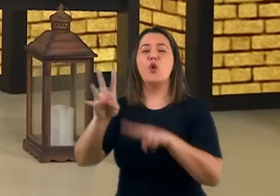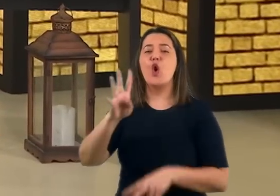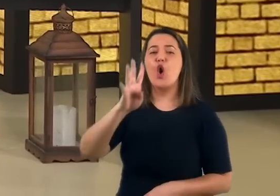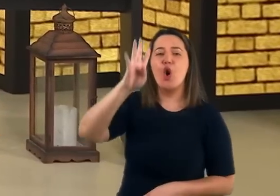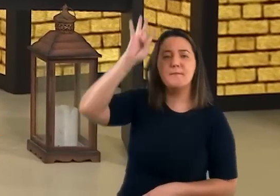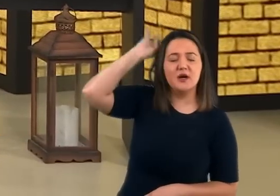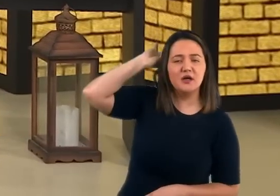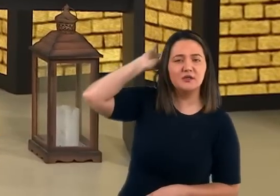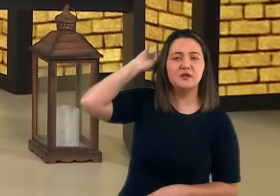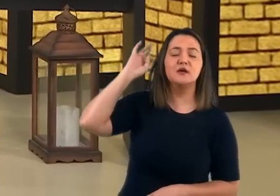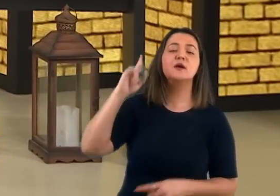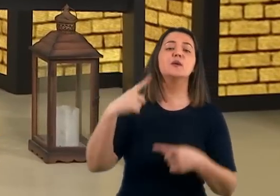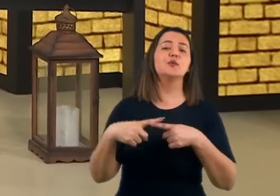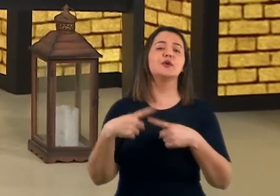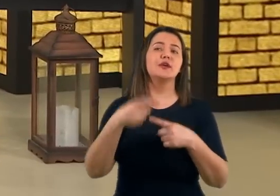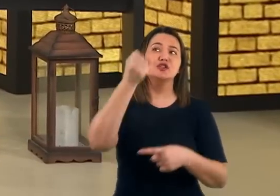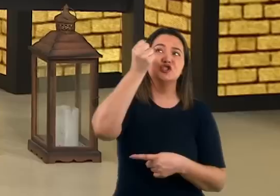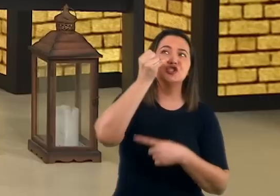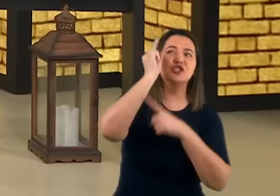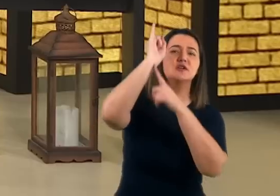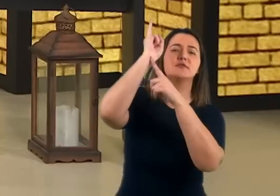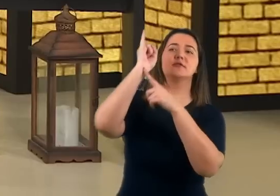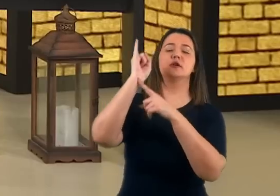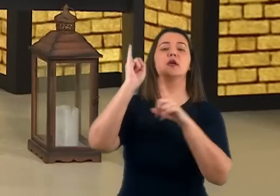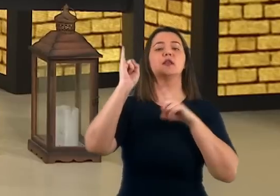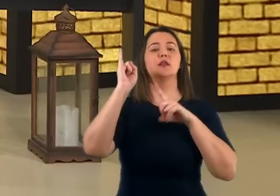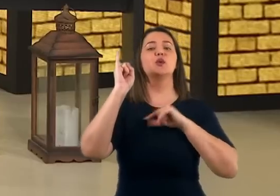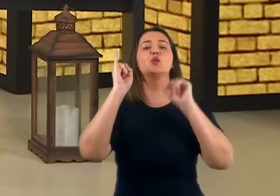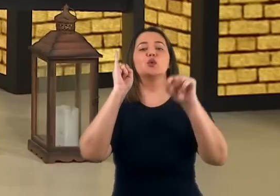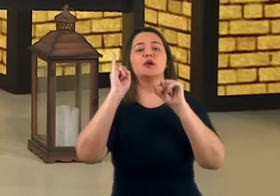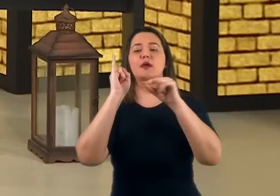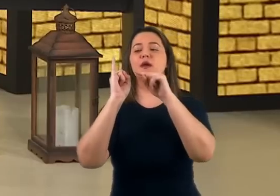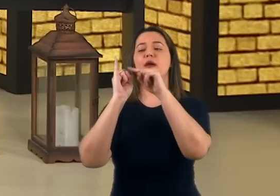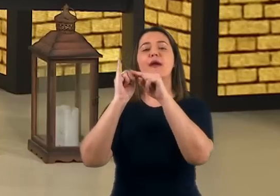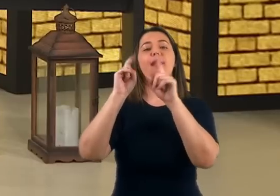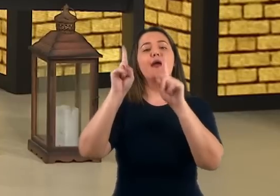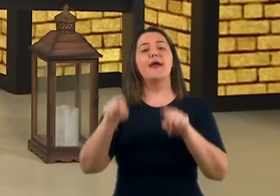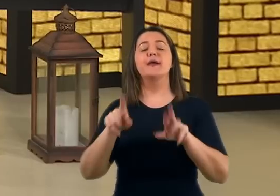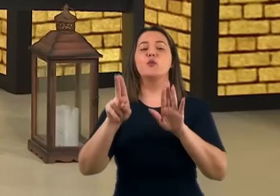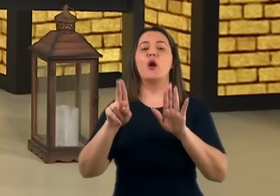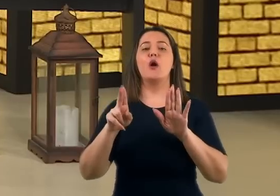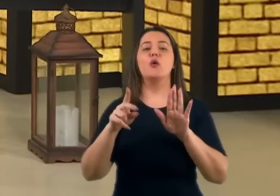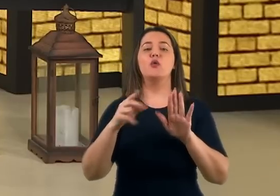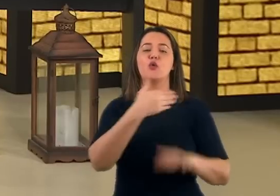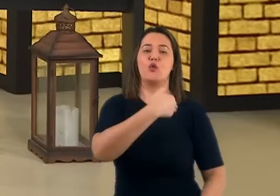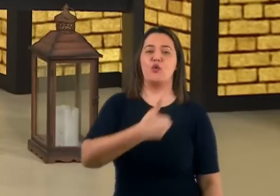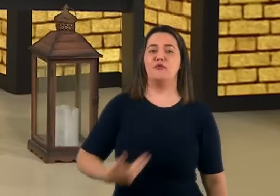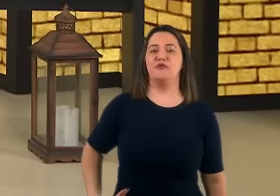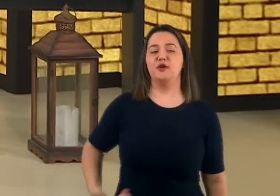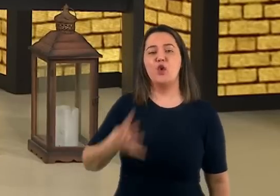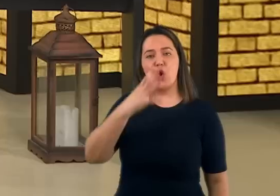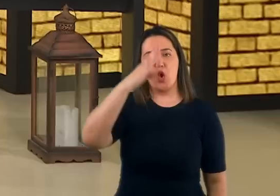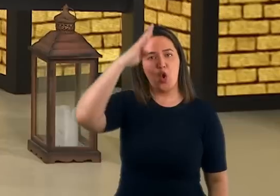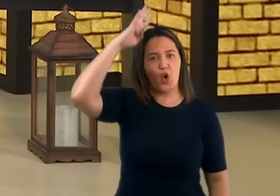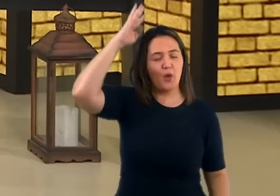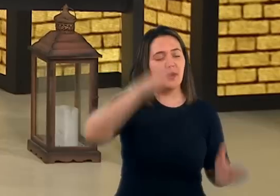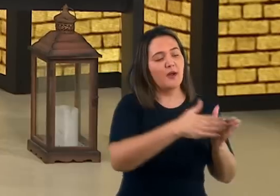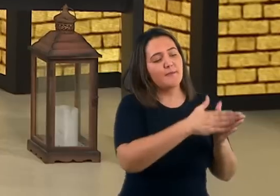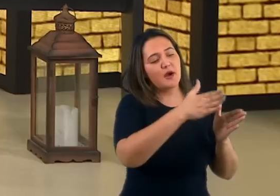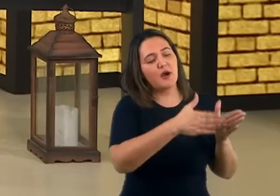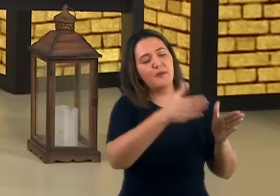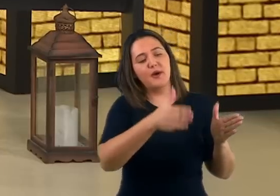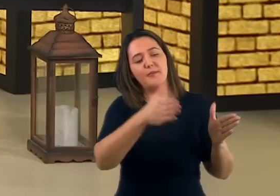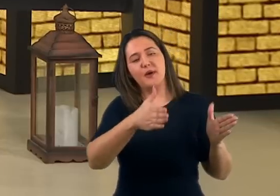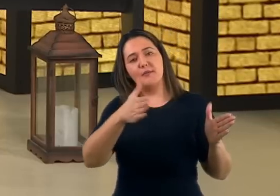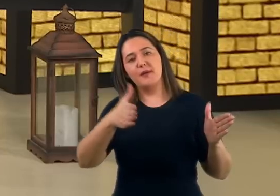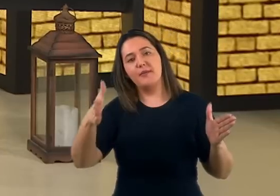visão historicista vê no chifre pequeno algo como a representação de Roma que se prolonga no papado, ali